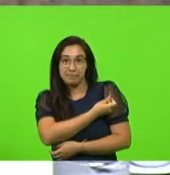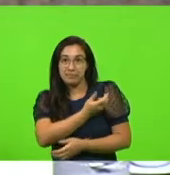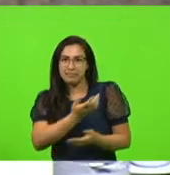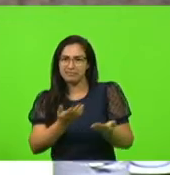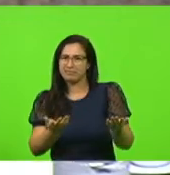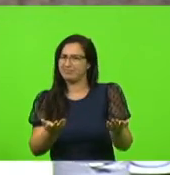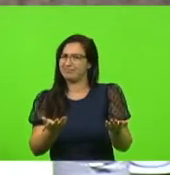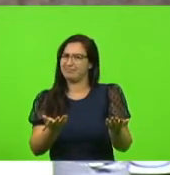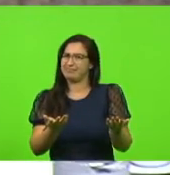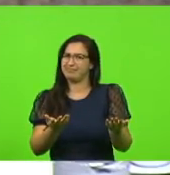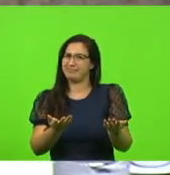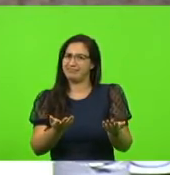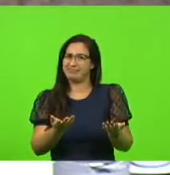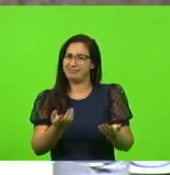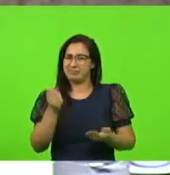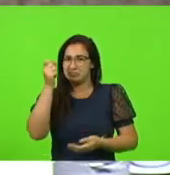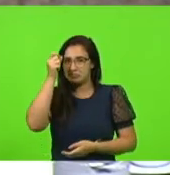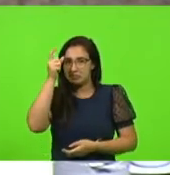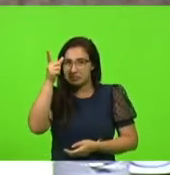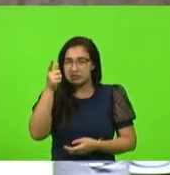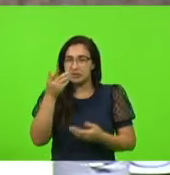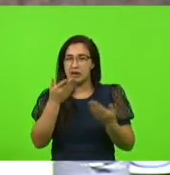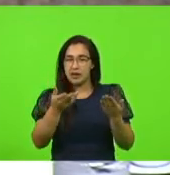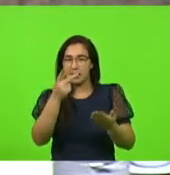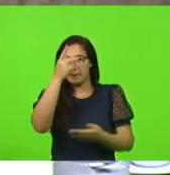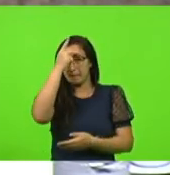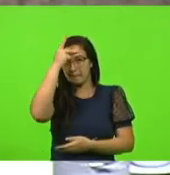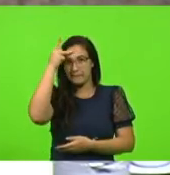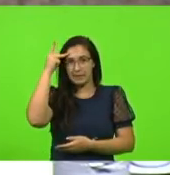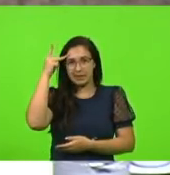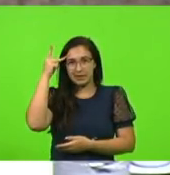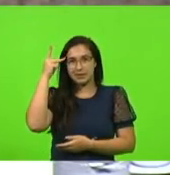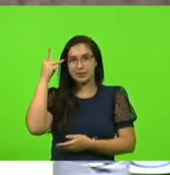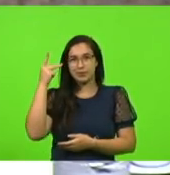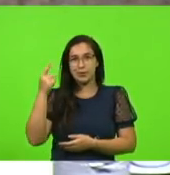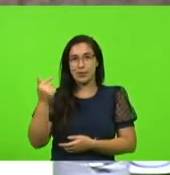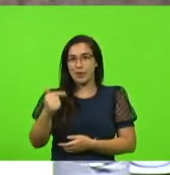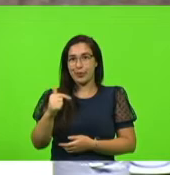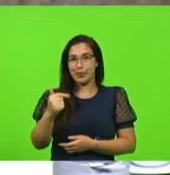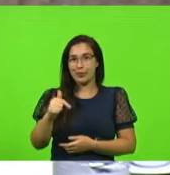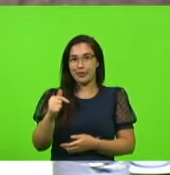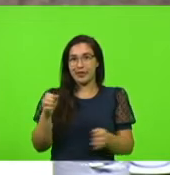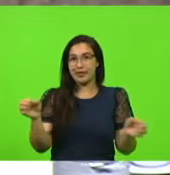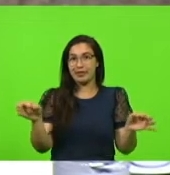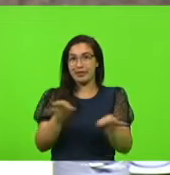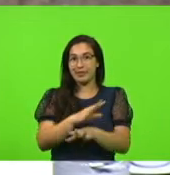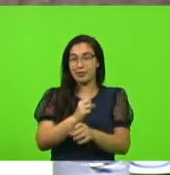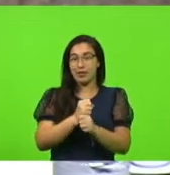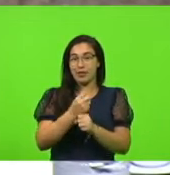Eu acho que a inteligência das pessoas ficou em 2019, não é possível. Não é possível.